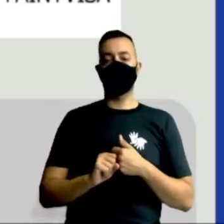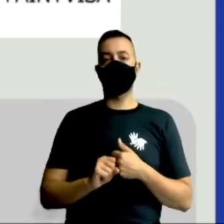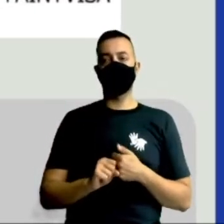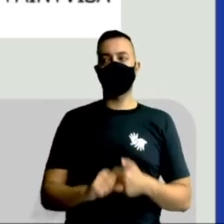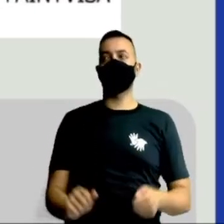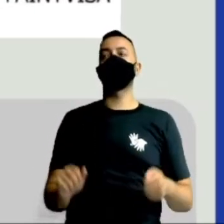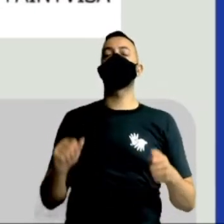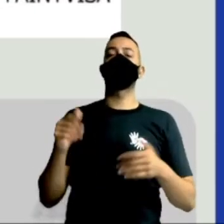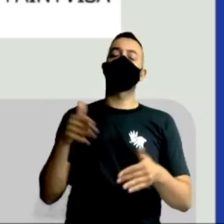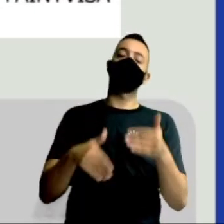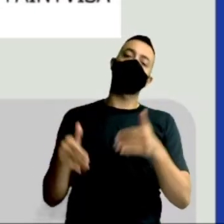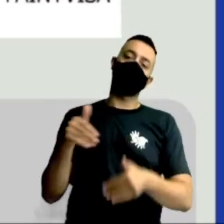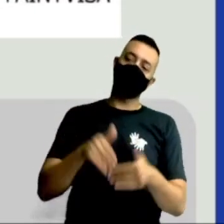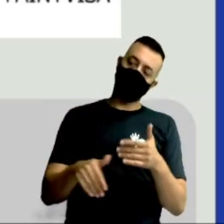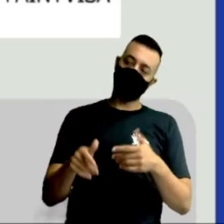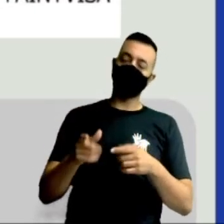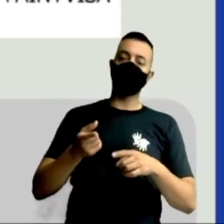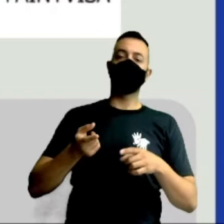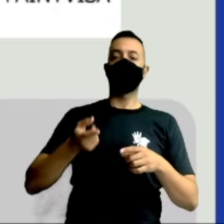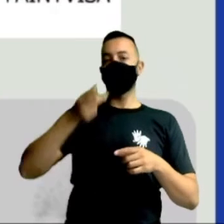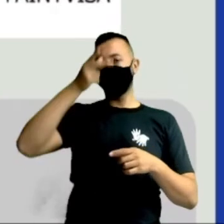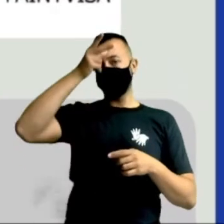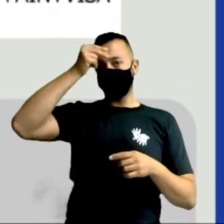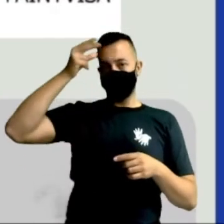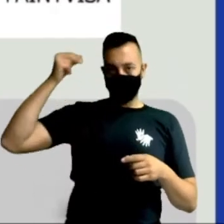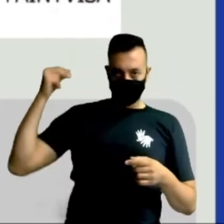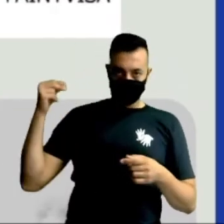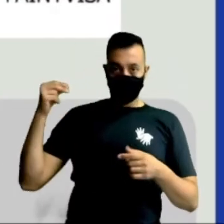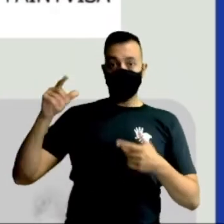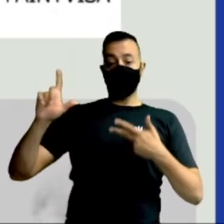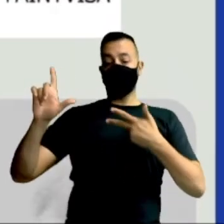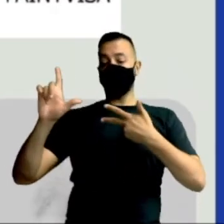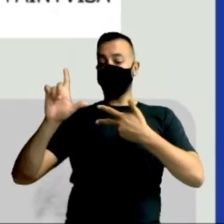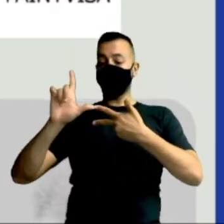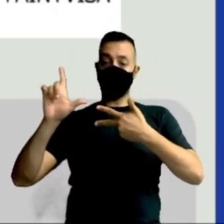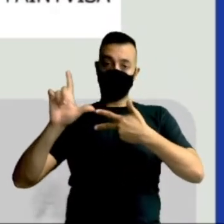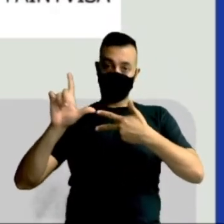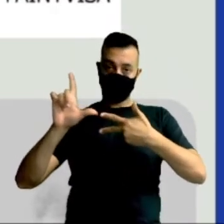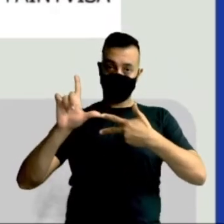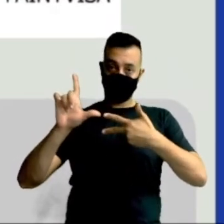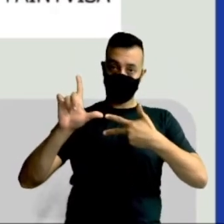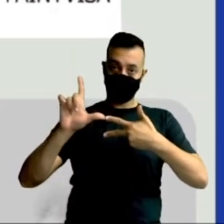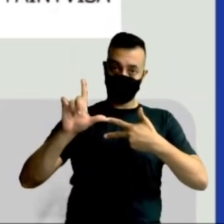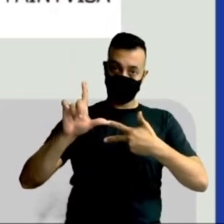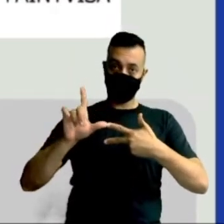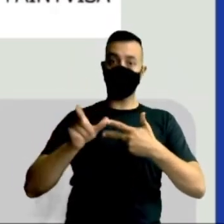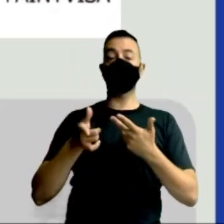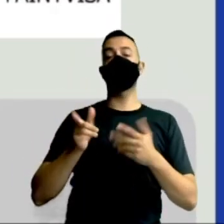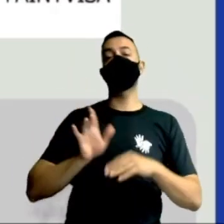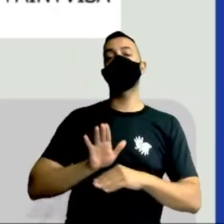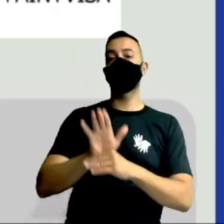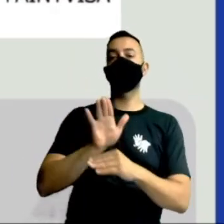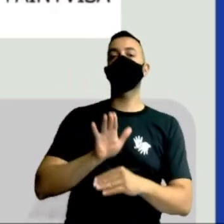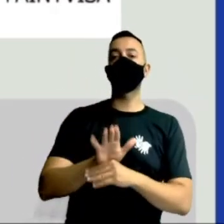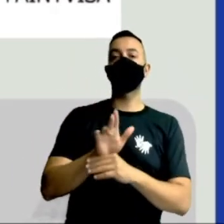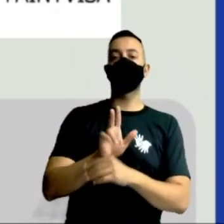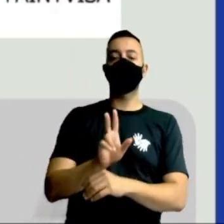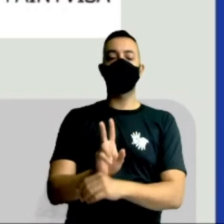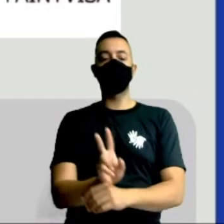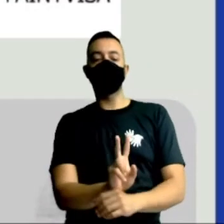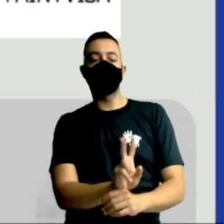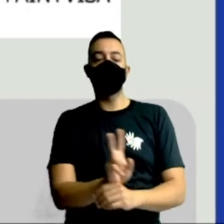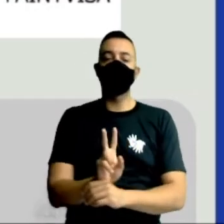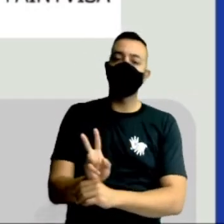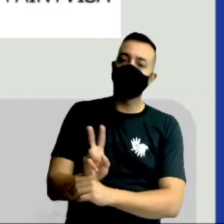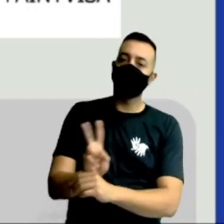Fazendo parte da administração municipal, o poder legislativo assessora,